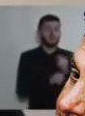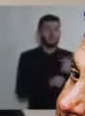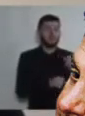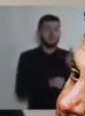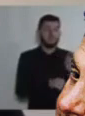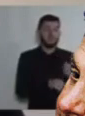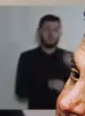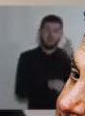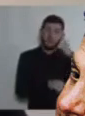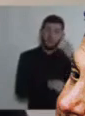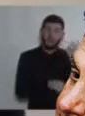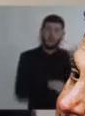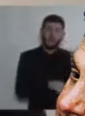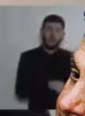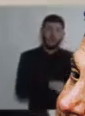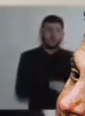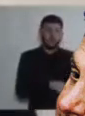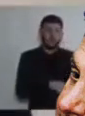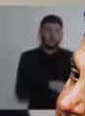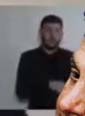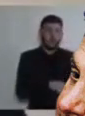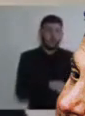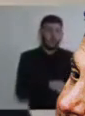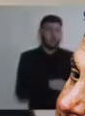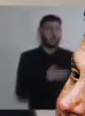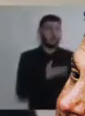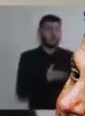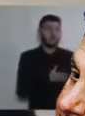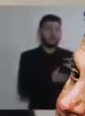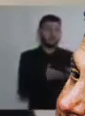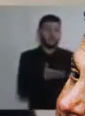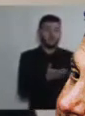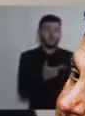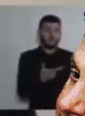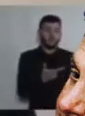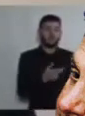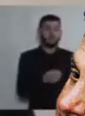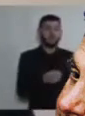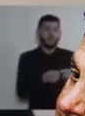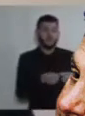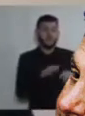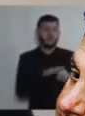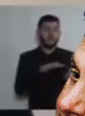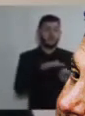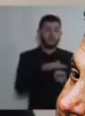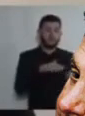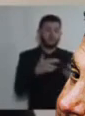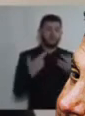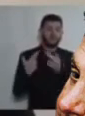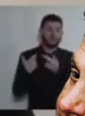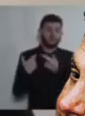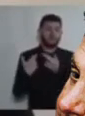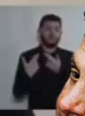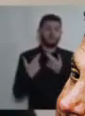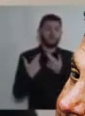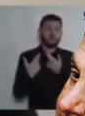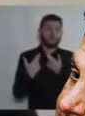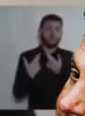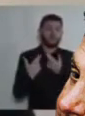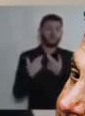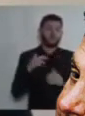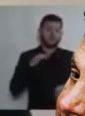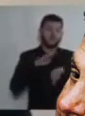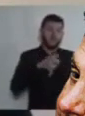órgão acusatório, a efetiva juntada do citado ao citado processo criminal. Mas não é